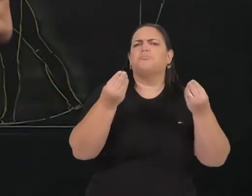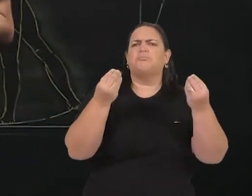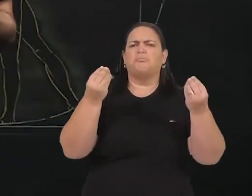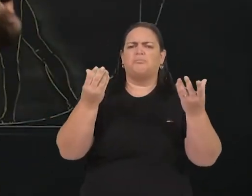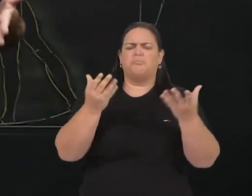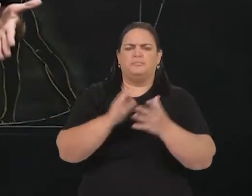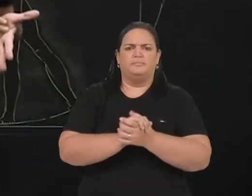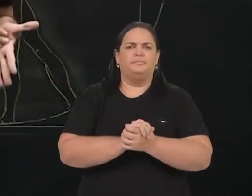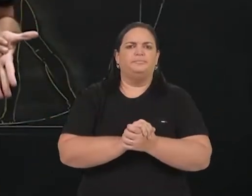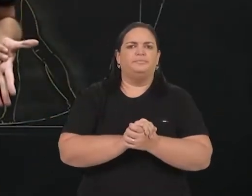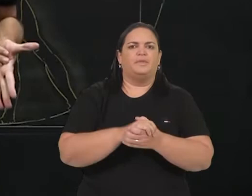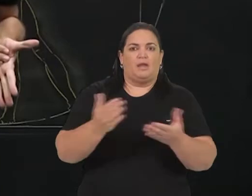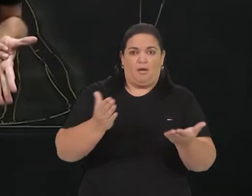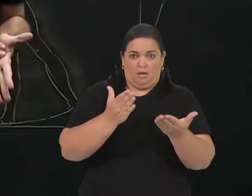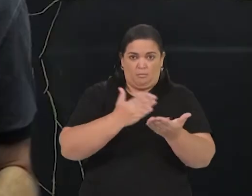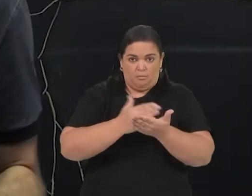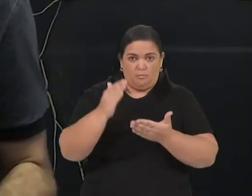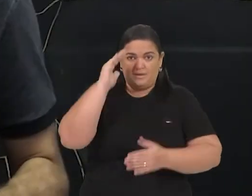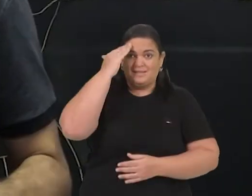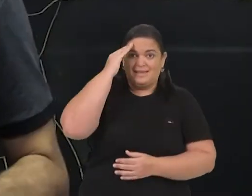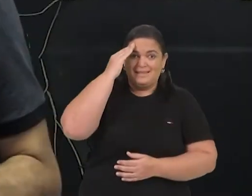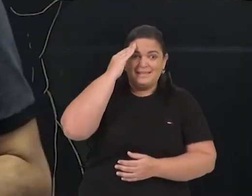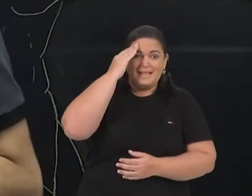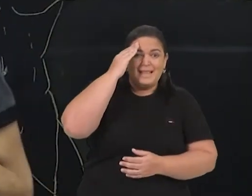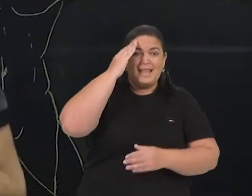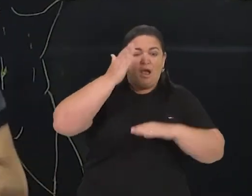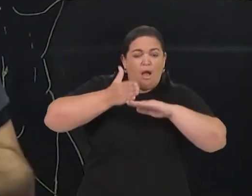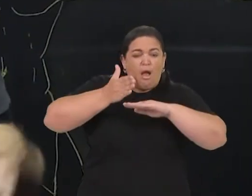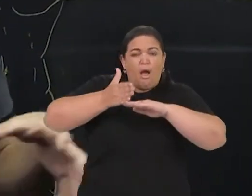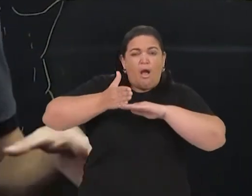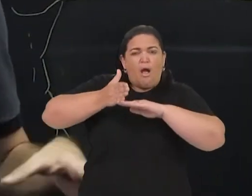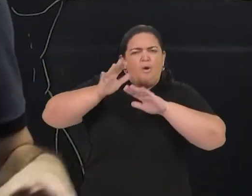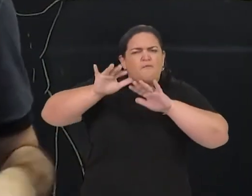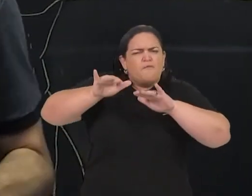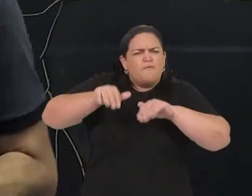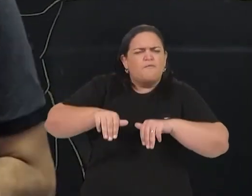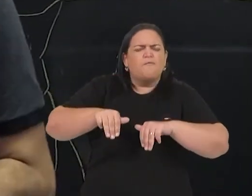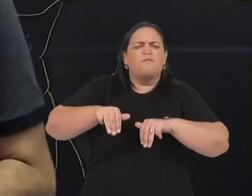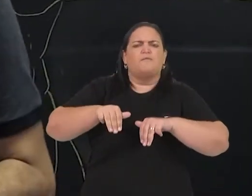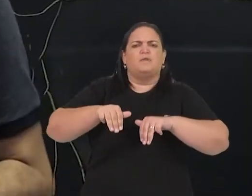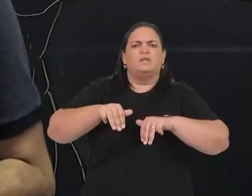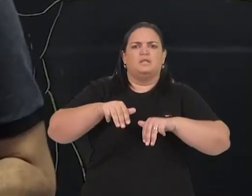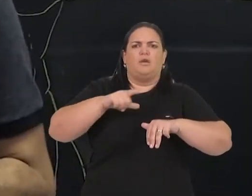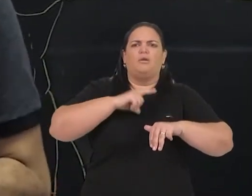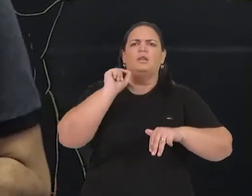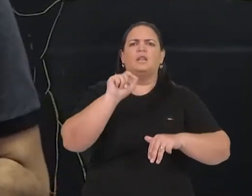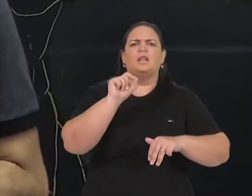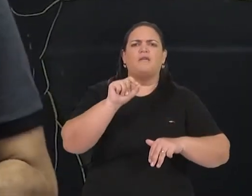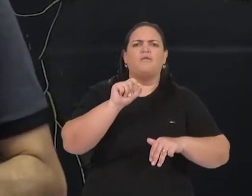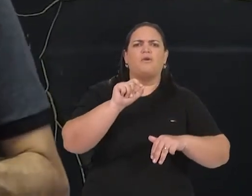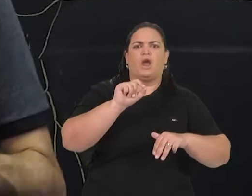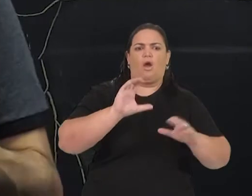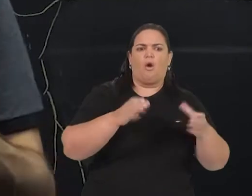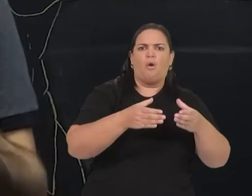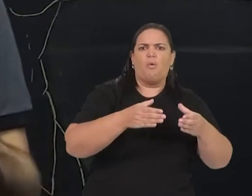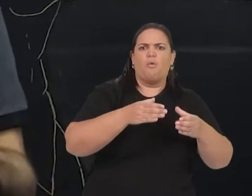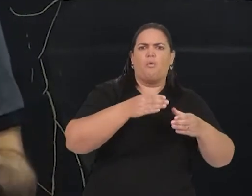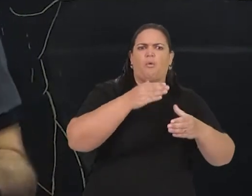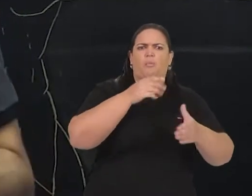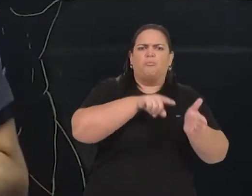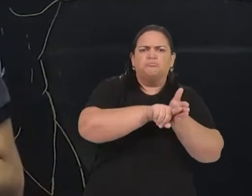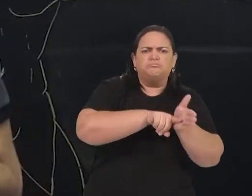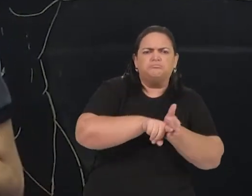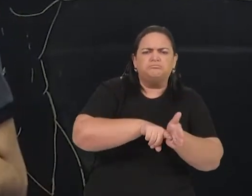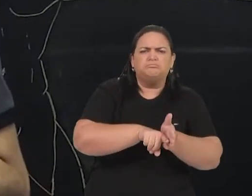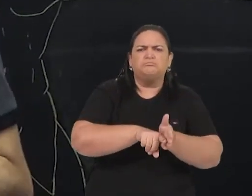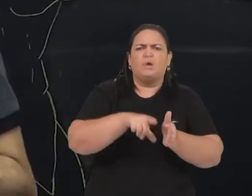na Europa no finalzinho da Idade Média. Como você sabe, durante a Idade Média, predominou aquele modelo que os historiadores chamam de